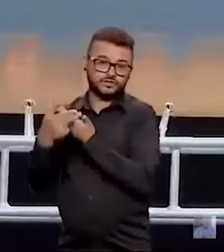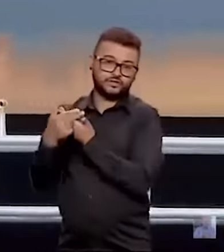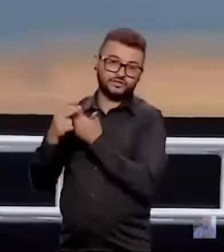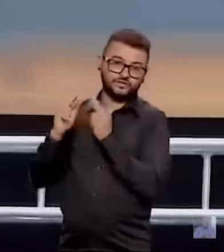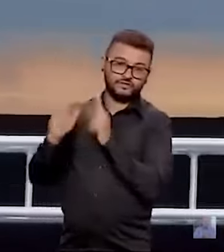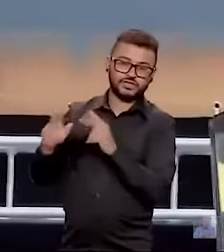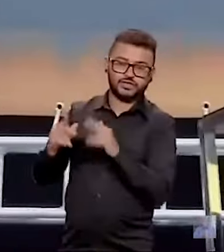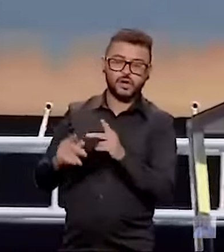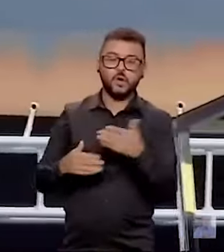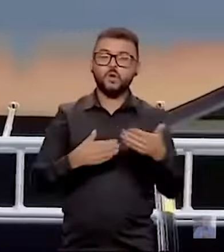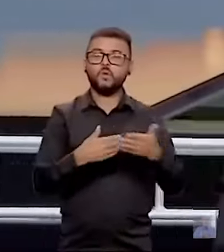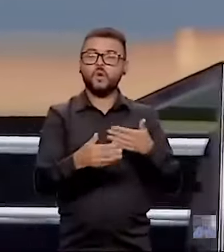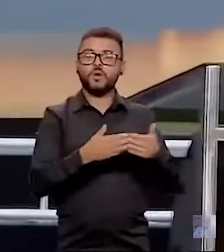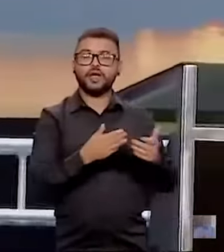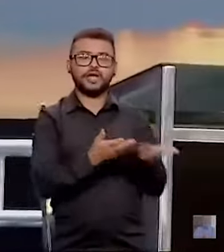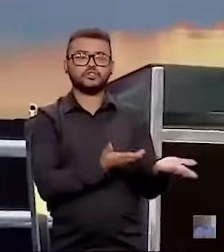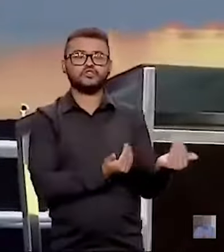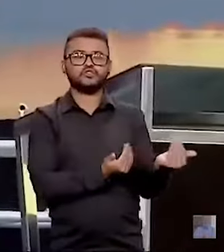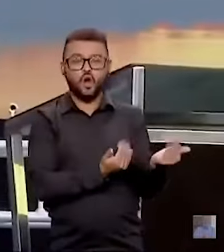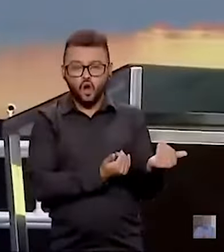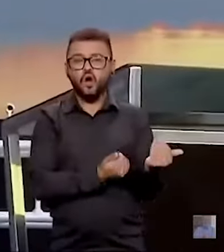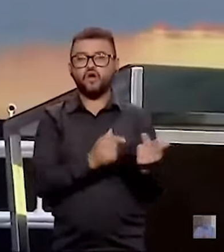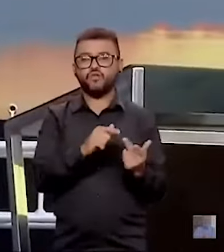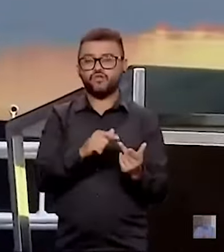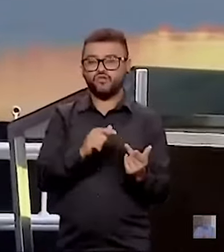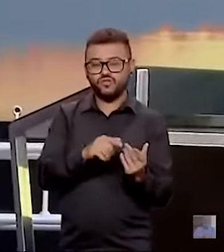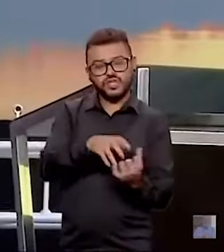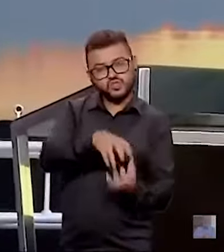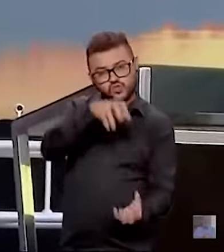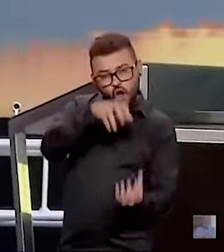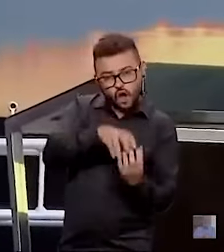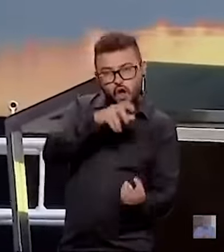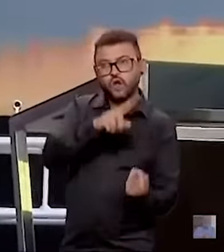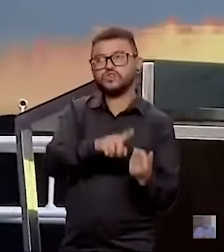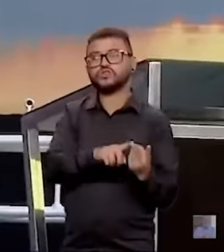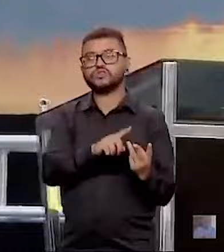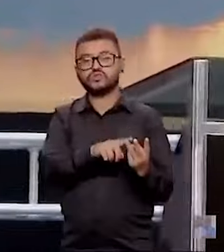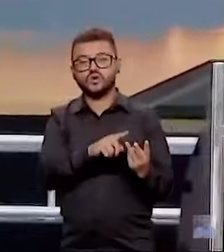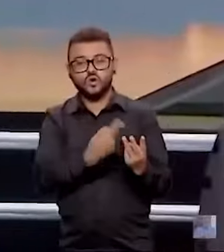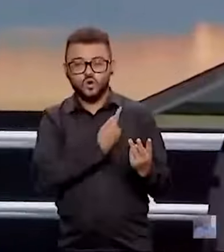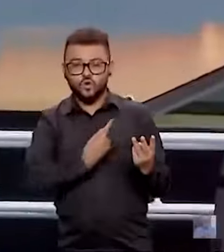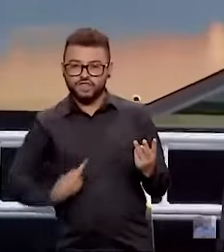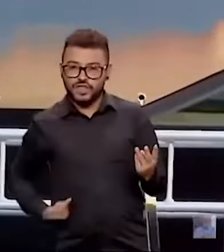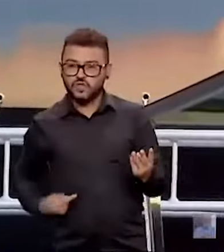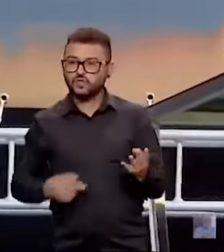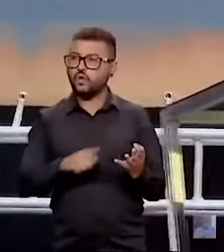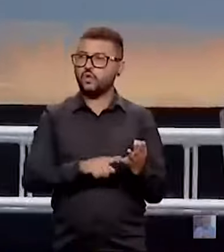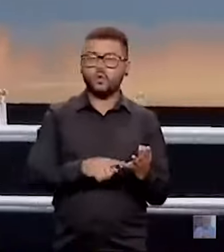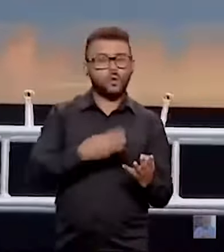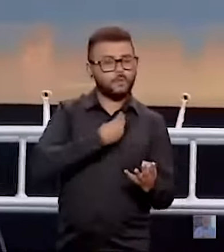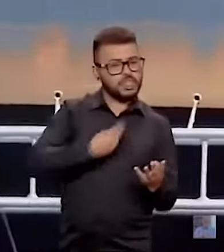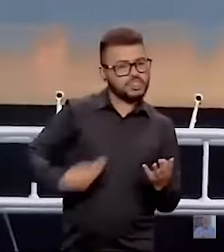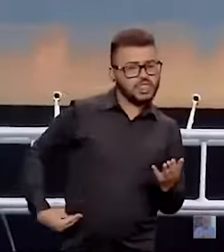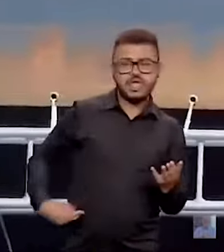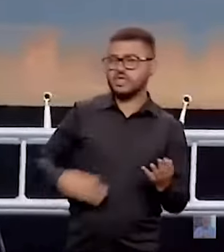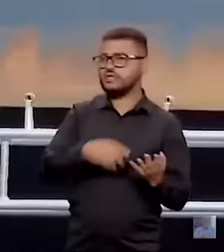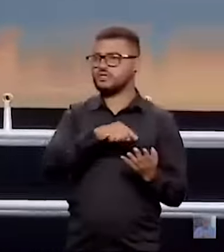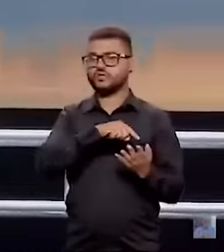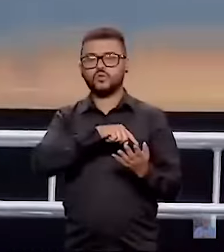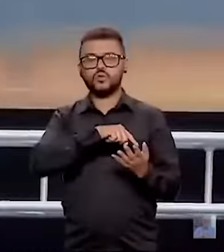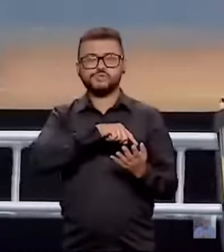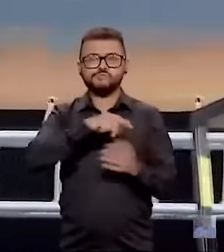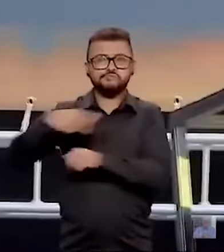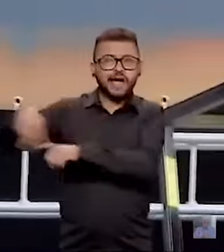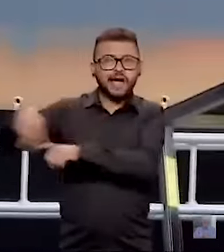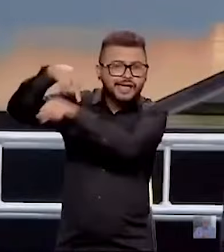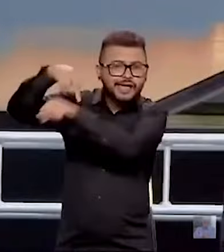Nada. Qualquer jovem, qualquer pessoa idosa, qualquer governador, qualquer